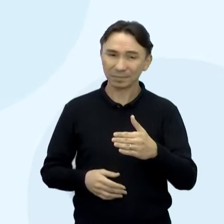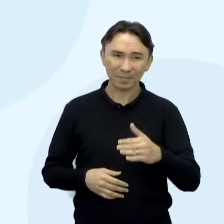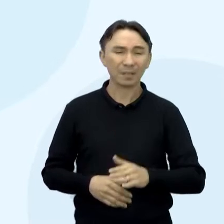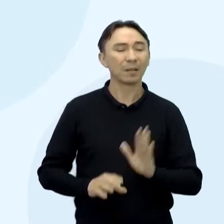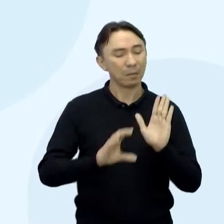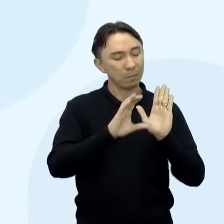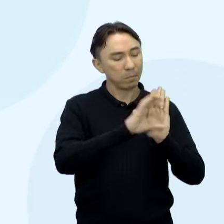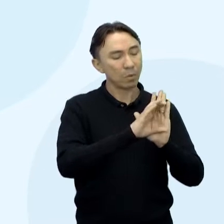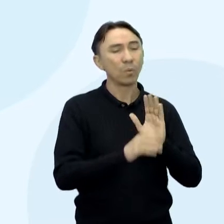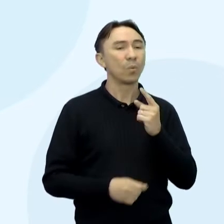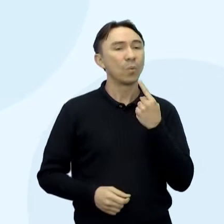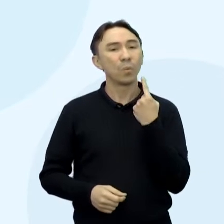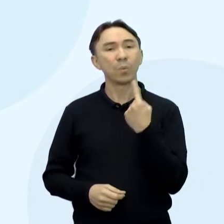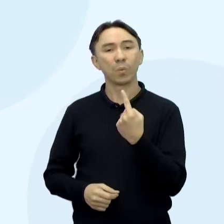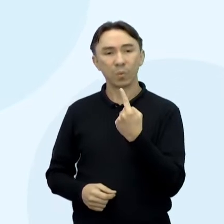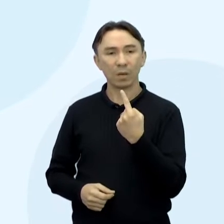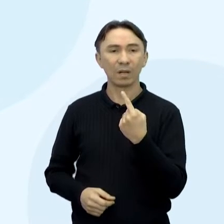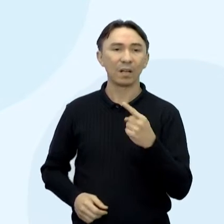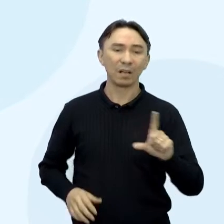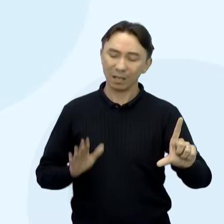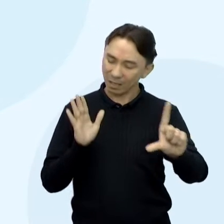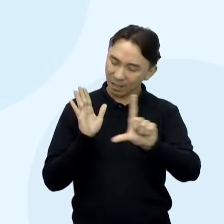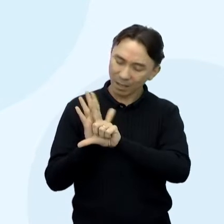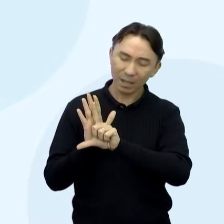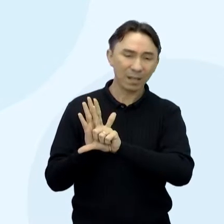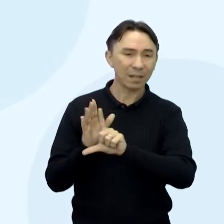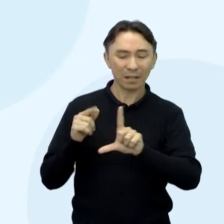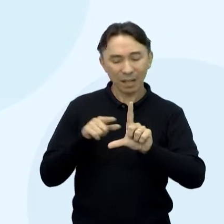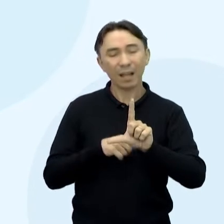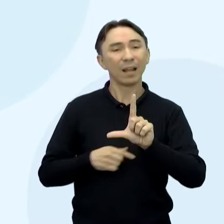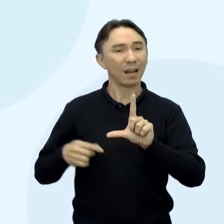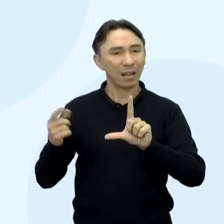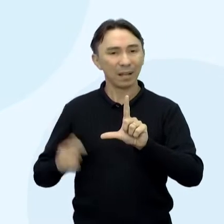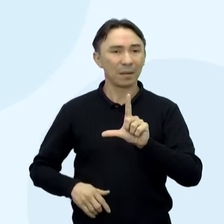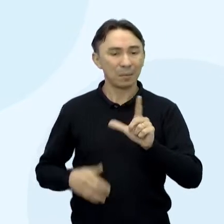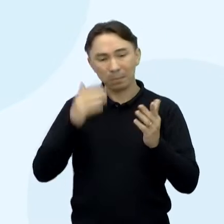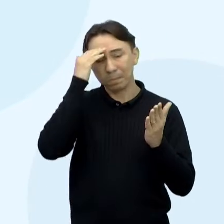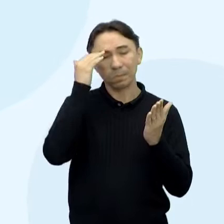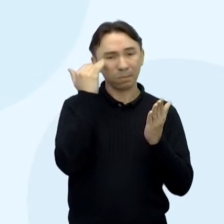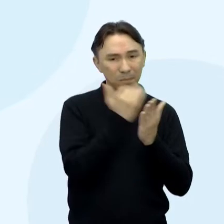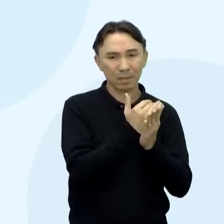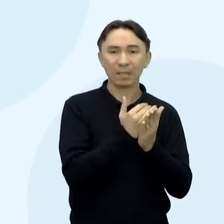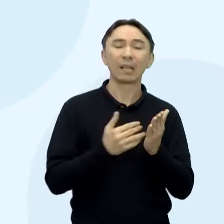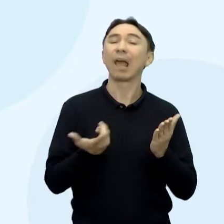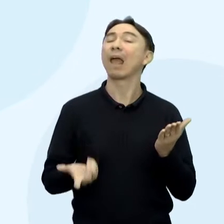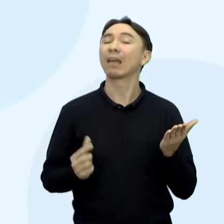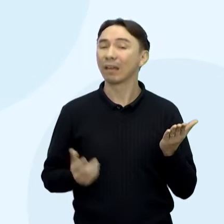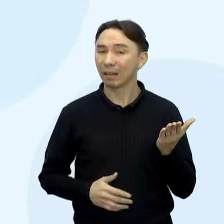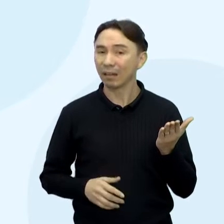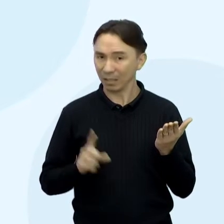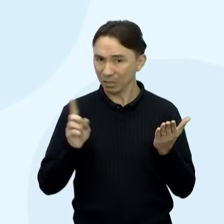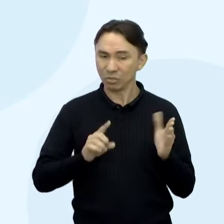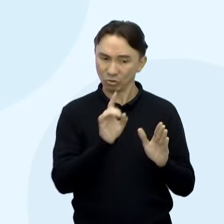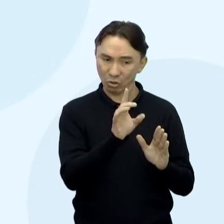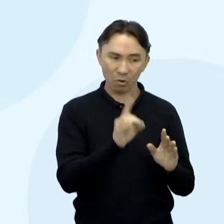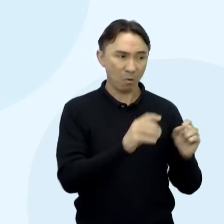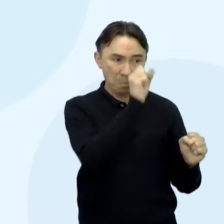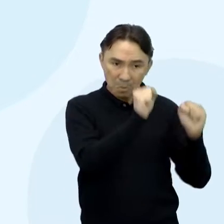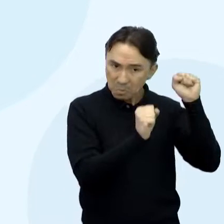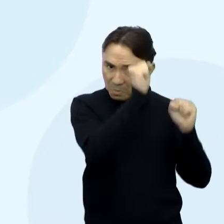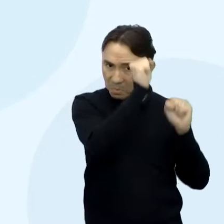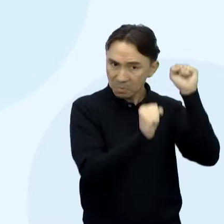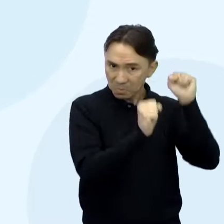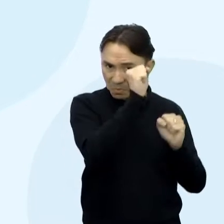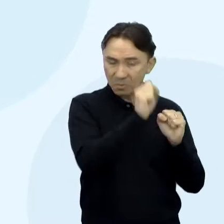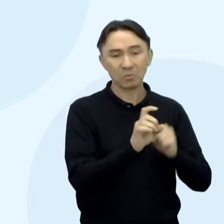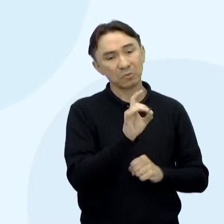Quem está sujeito a essa lei? Será que é a lei só para as indústrias? É a lei só para o Estado? Né? É a